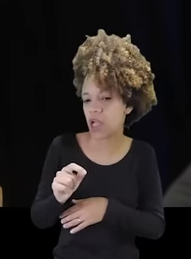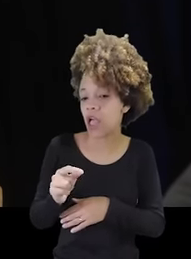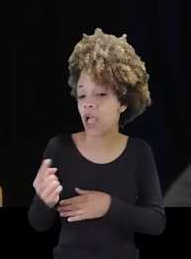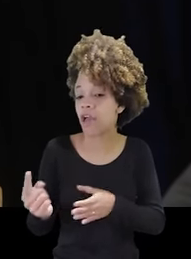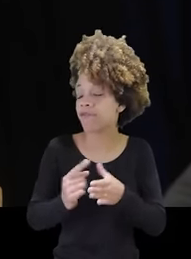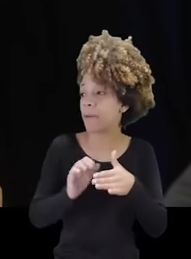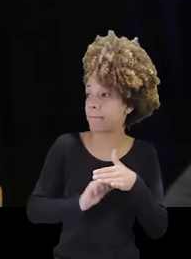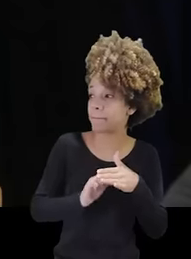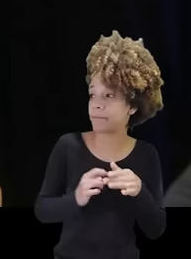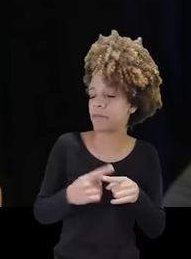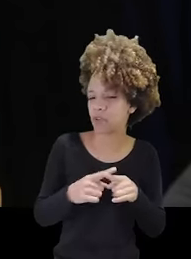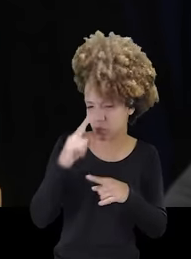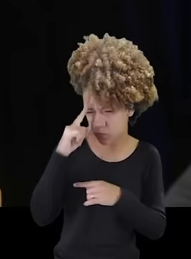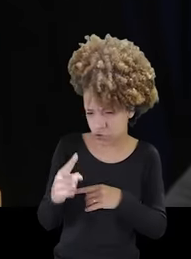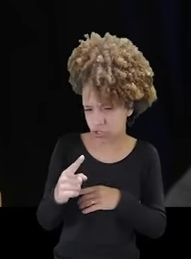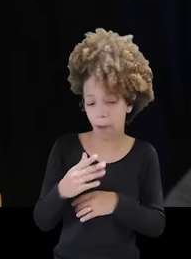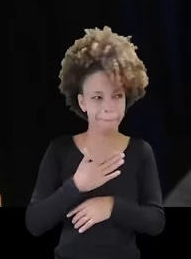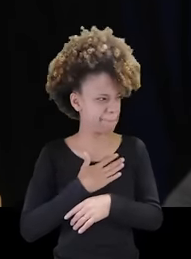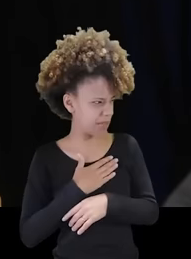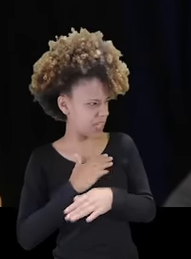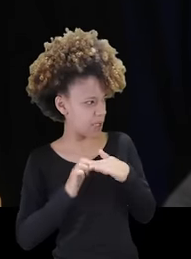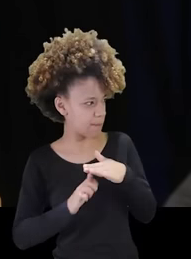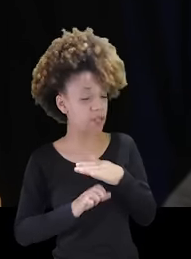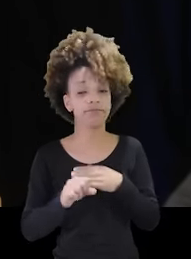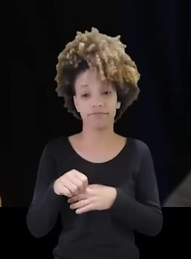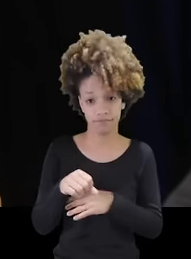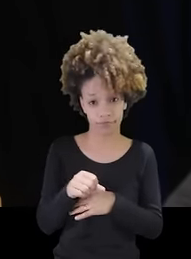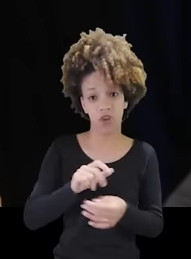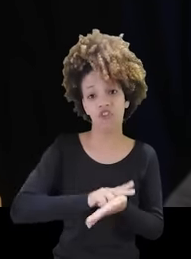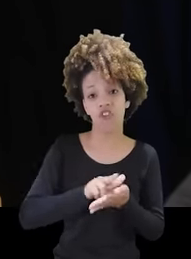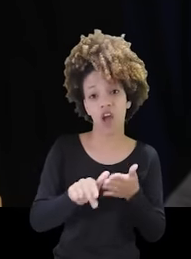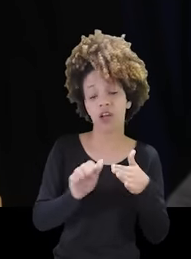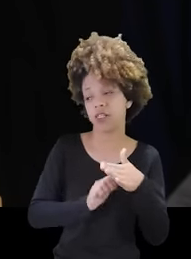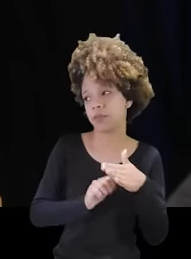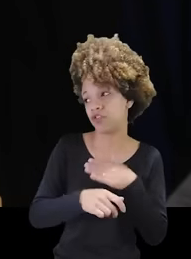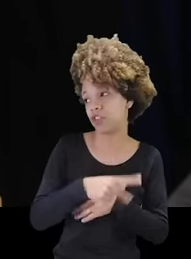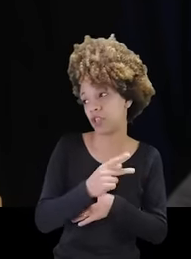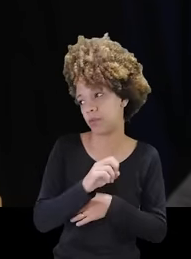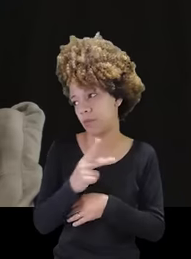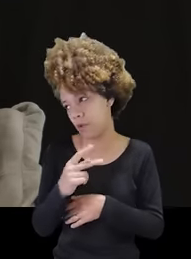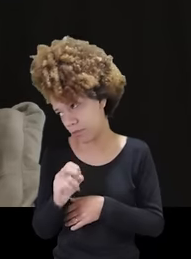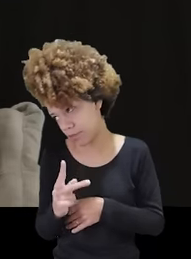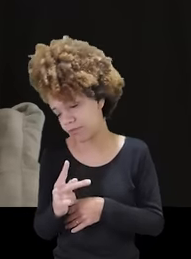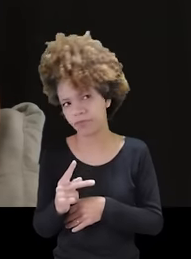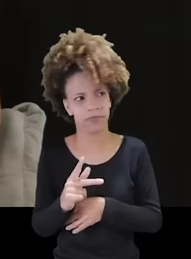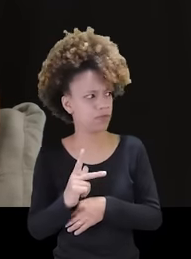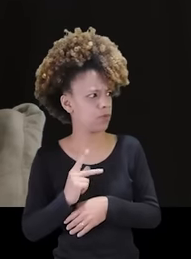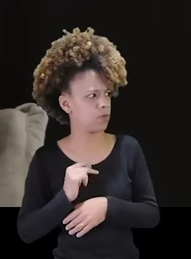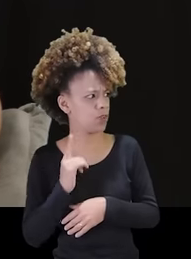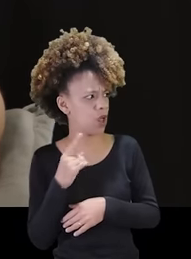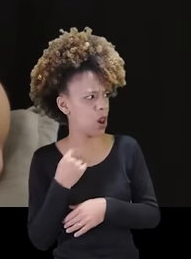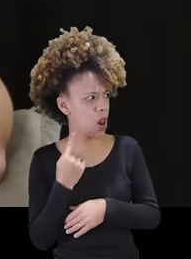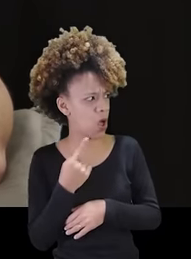entrando numa empresa que um dia você vai deutar na minha empresa é já na minha empresa várias empresas de k-pop que tem lá são várias empresas mano